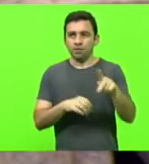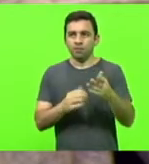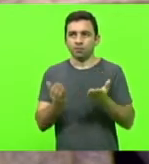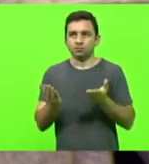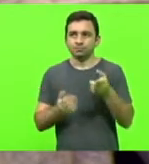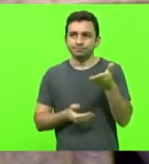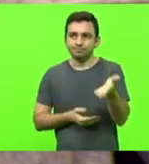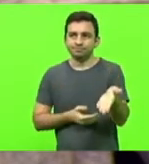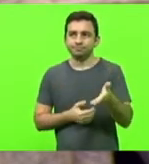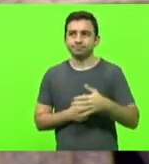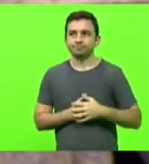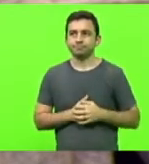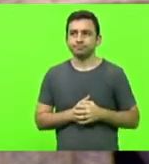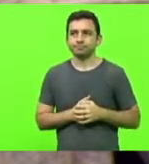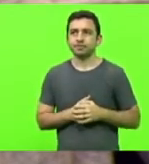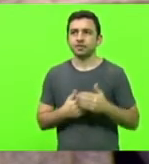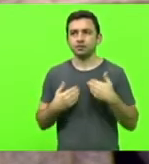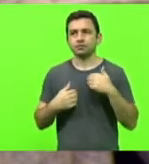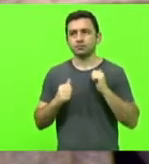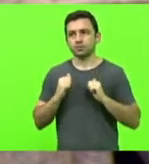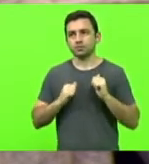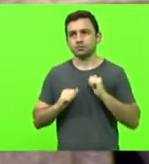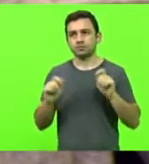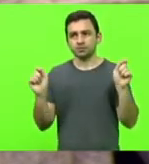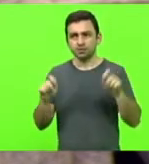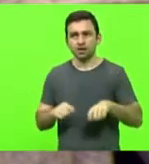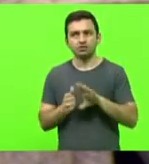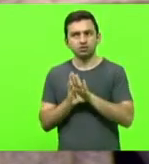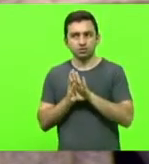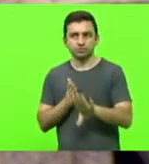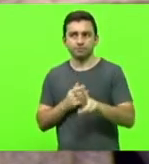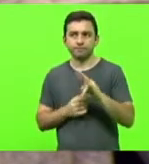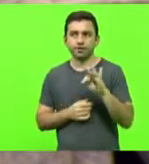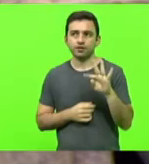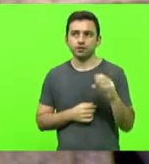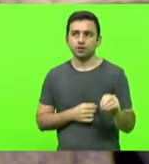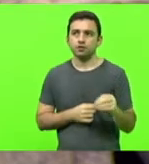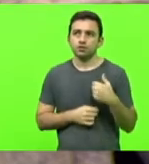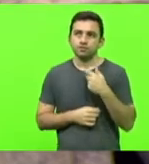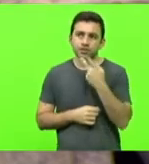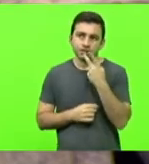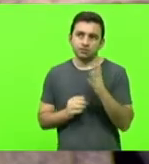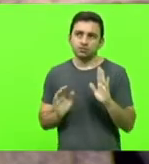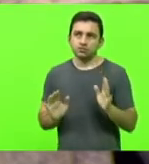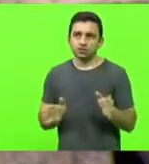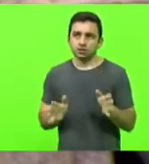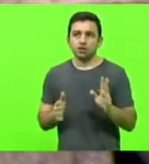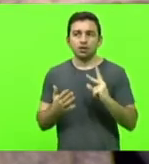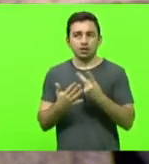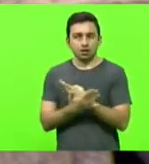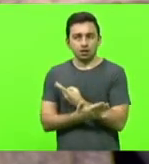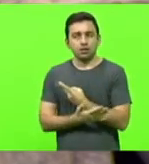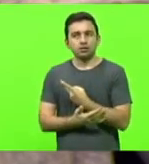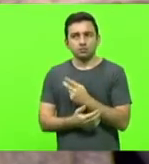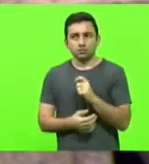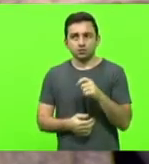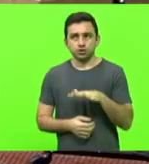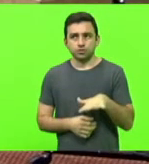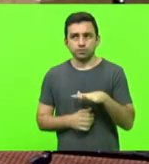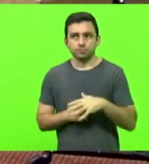demais o projeto. Espero que a gente possa derrubar o veto, porque, como eu falei, acredito que isso foi um erro da Procuradoria-Geral do Estado.